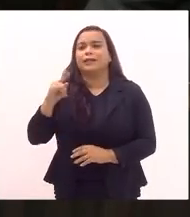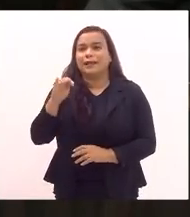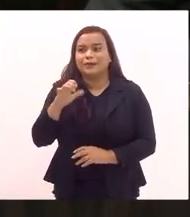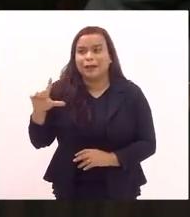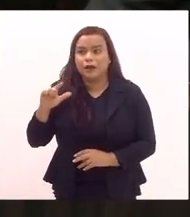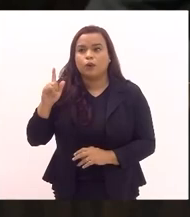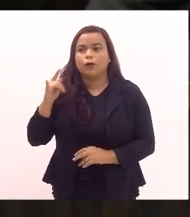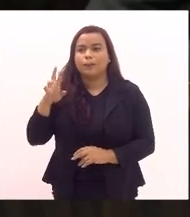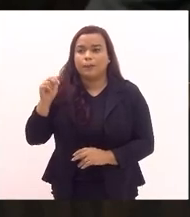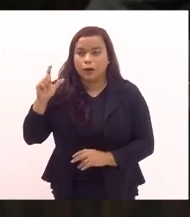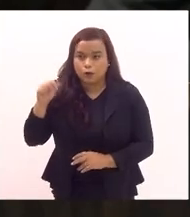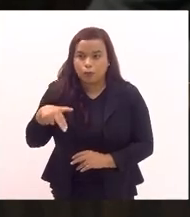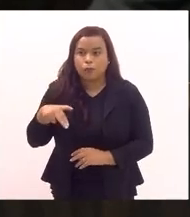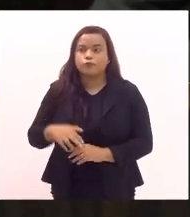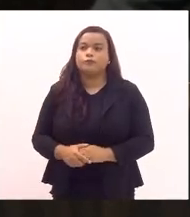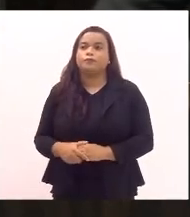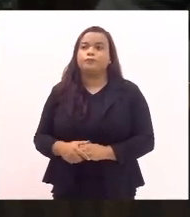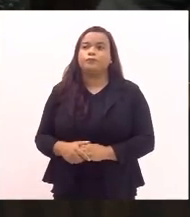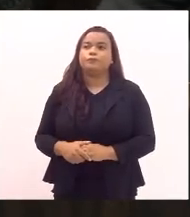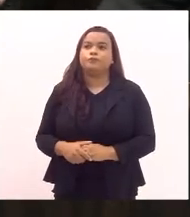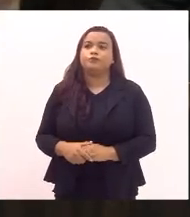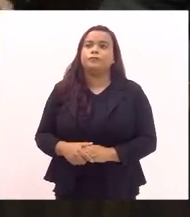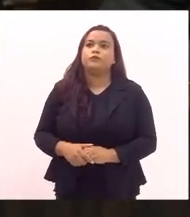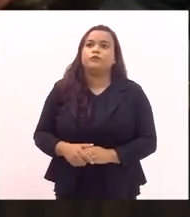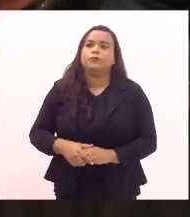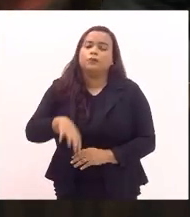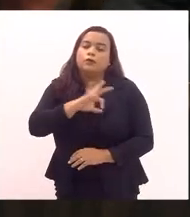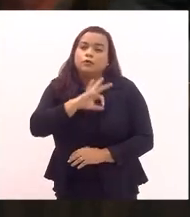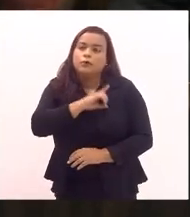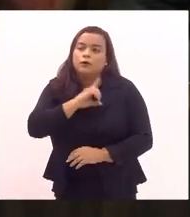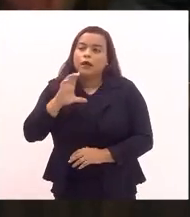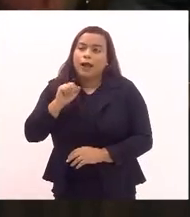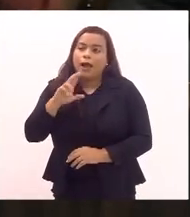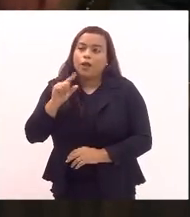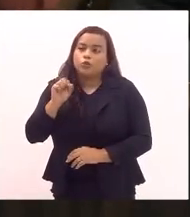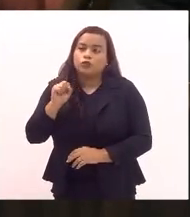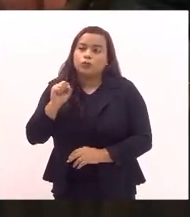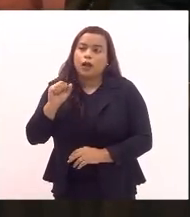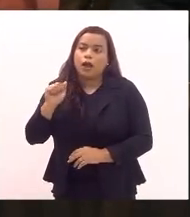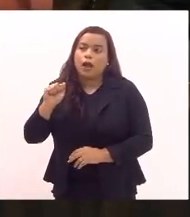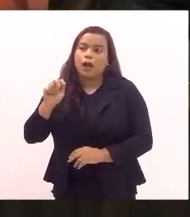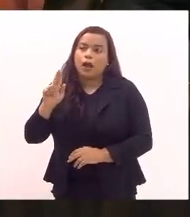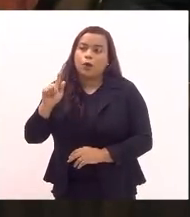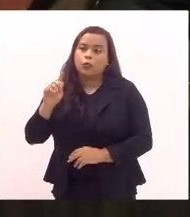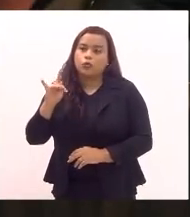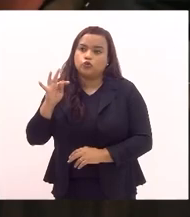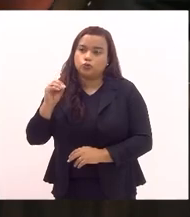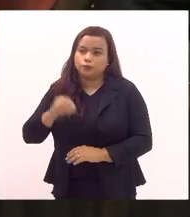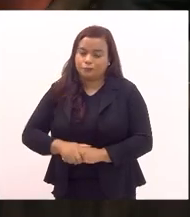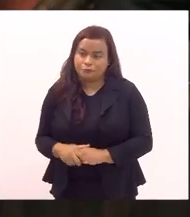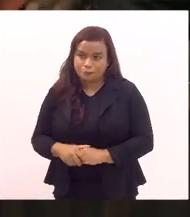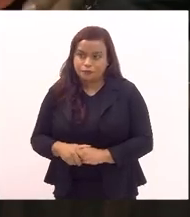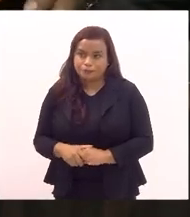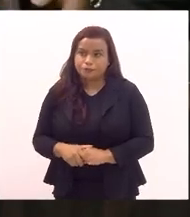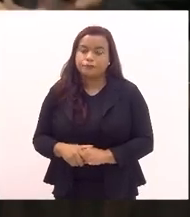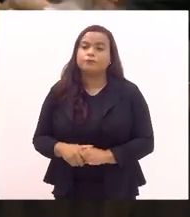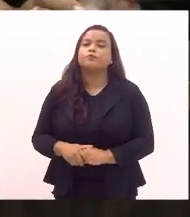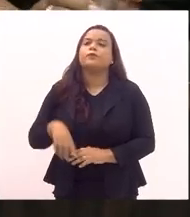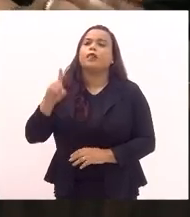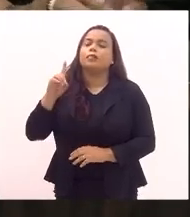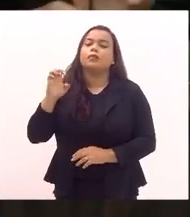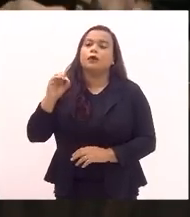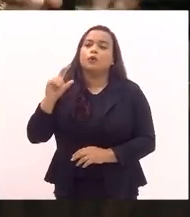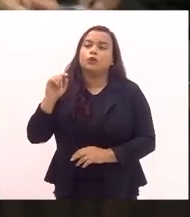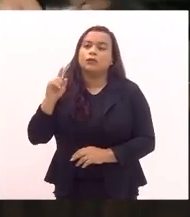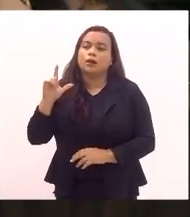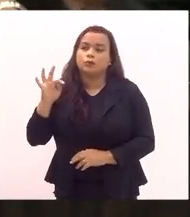danniel librelon danniel librelon delegado Carlos Augusto delegado Carlos Augusto o Dr